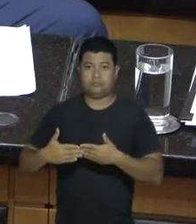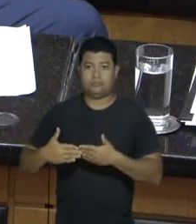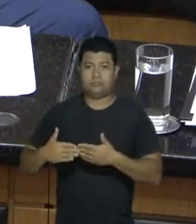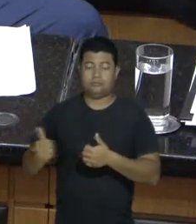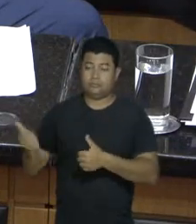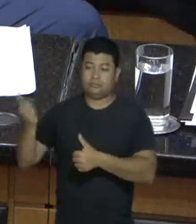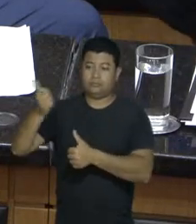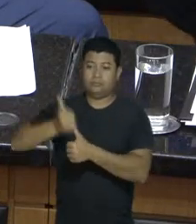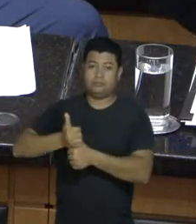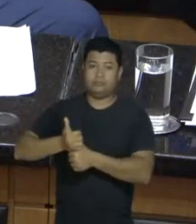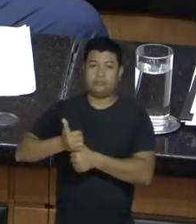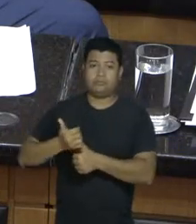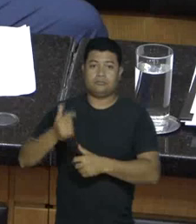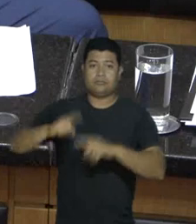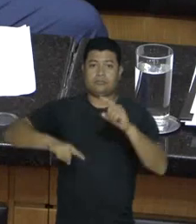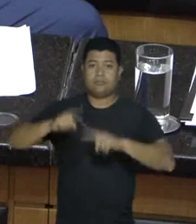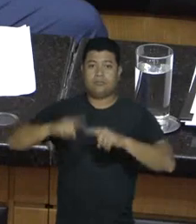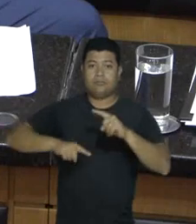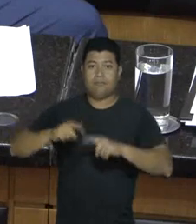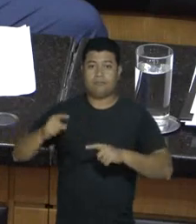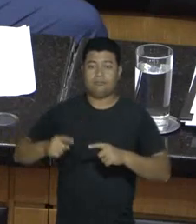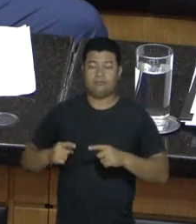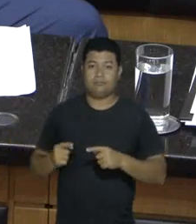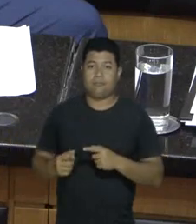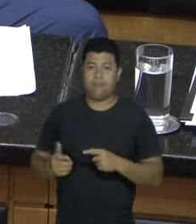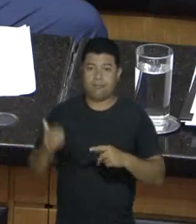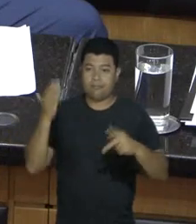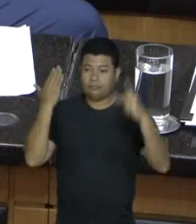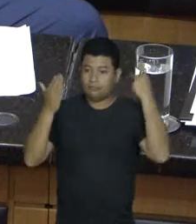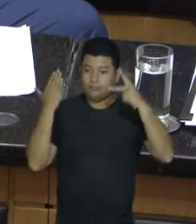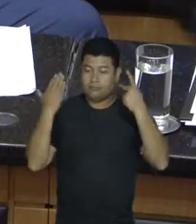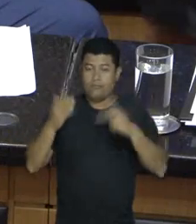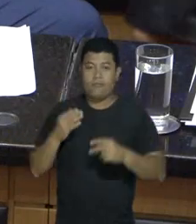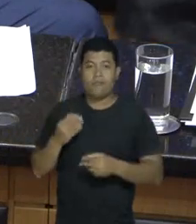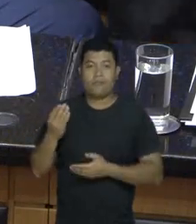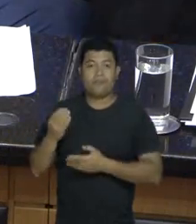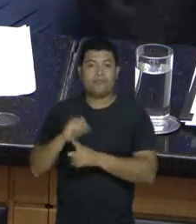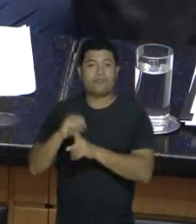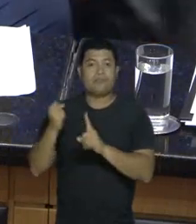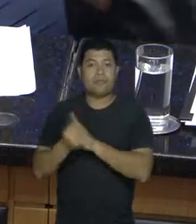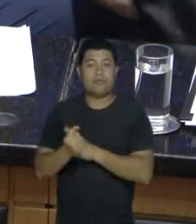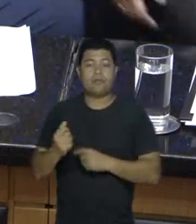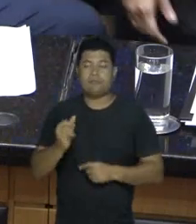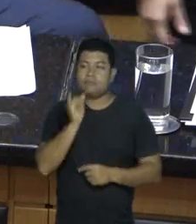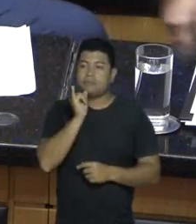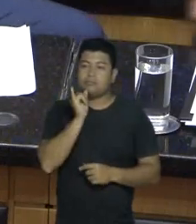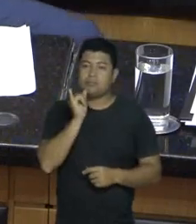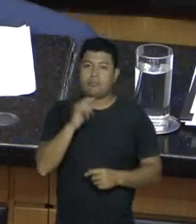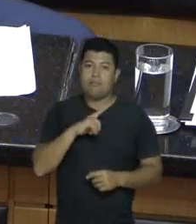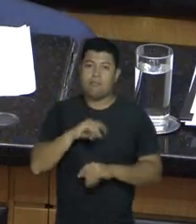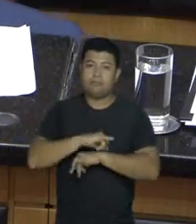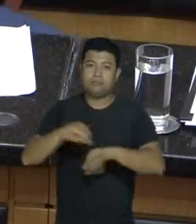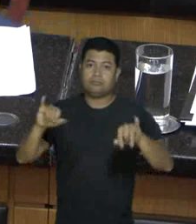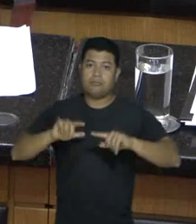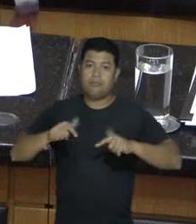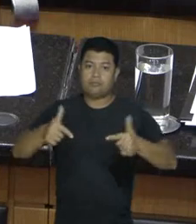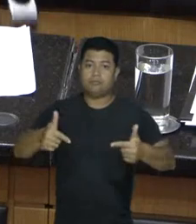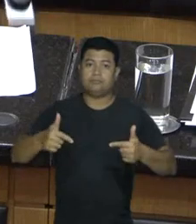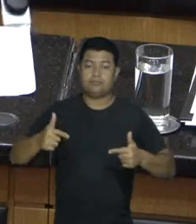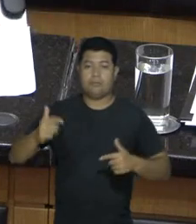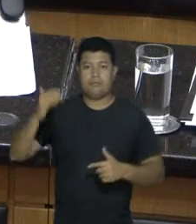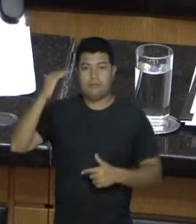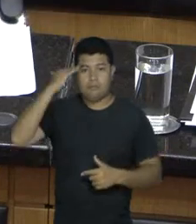substituídos por equipamentos da rede de atenção psicossocial. Nós tivemos recentemente o lançamento da Frente Parlamentar da Saúde Mental